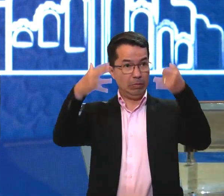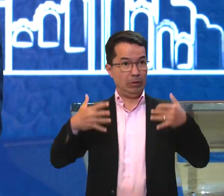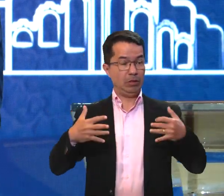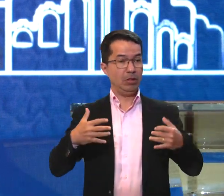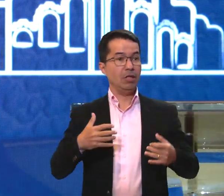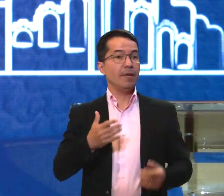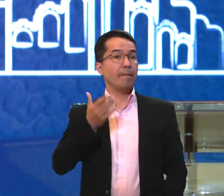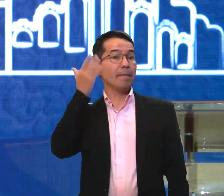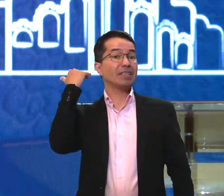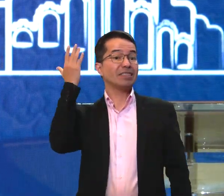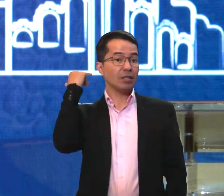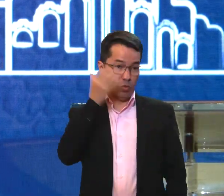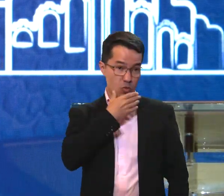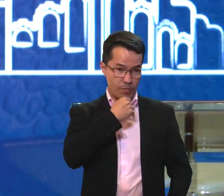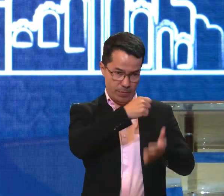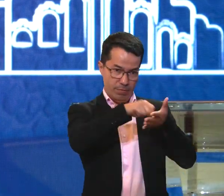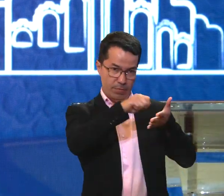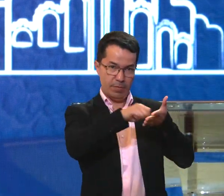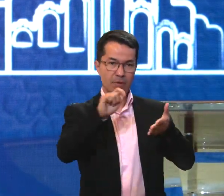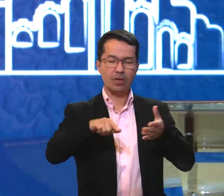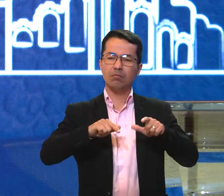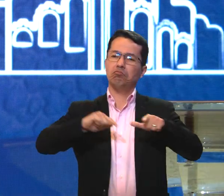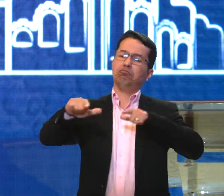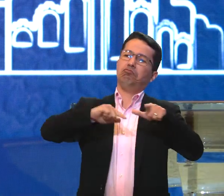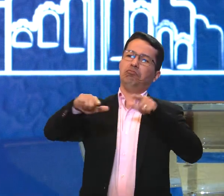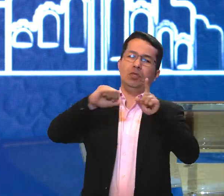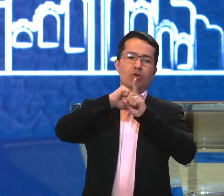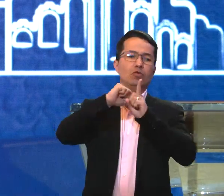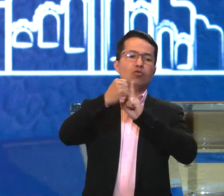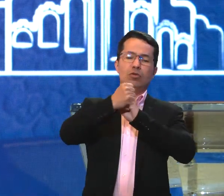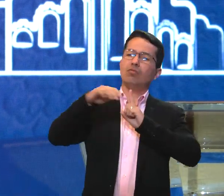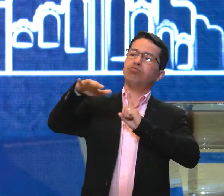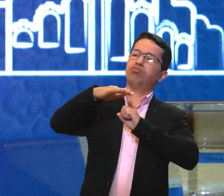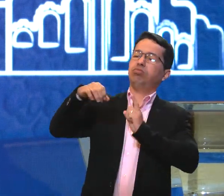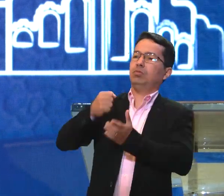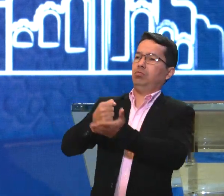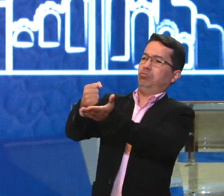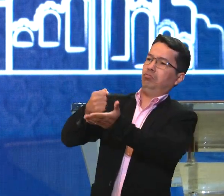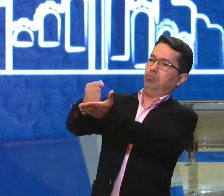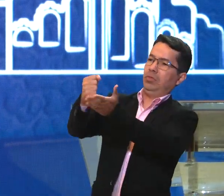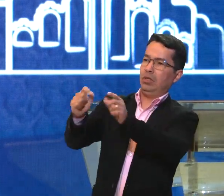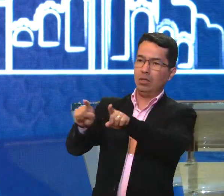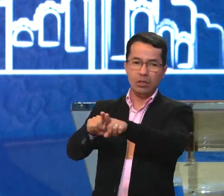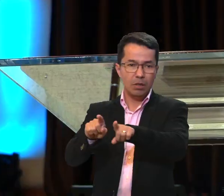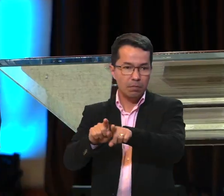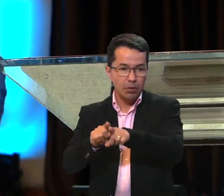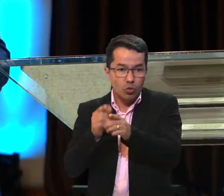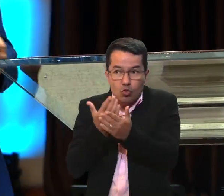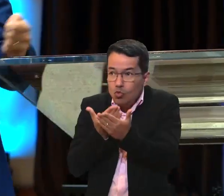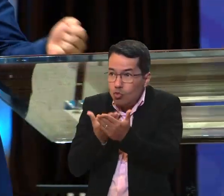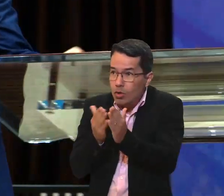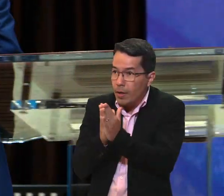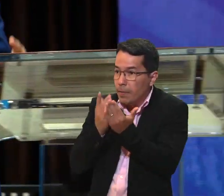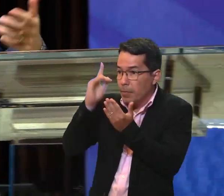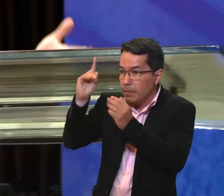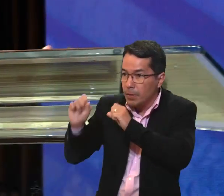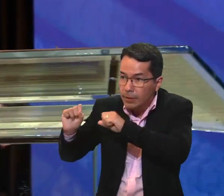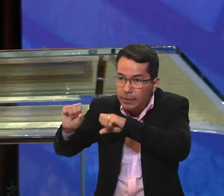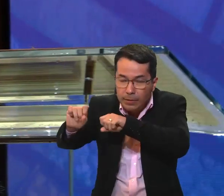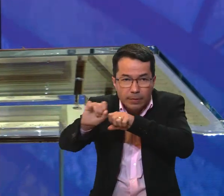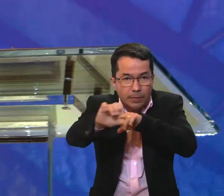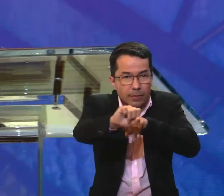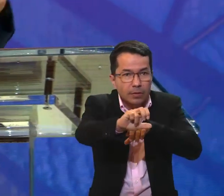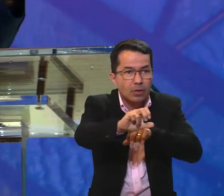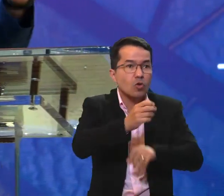E eles faziam projetos sociais ali e estudos bíblicos, cultos regulares. Ele dirigia um estudo